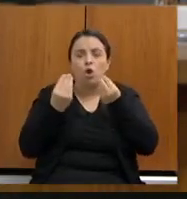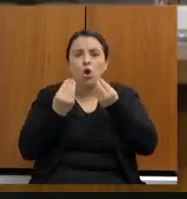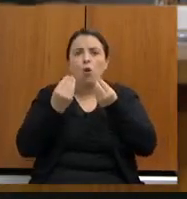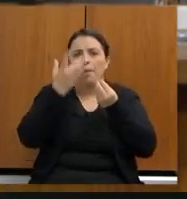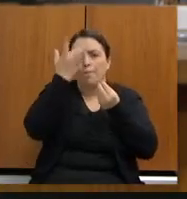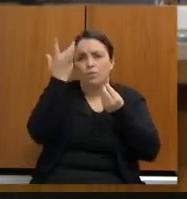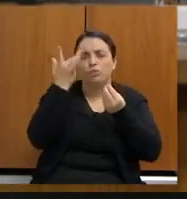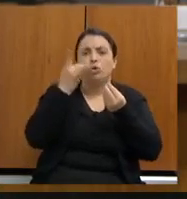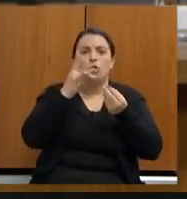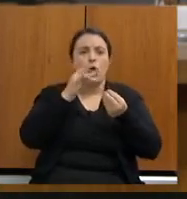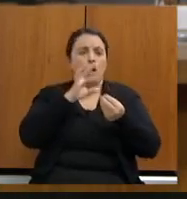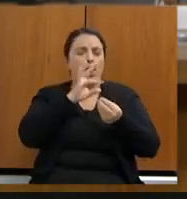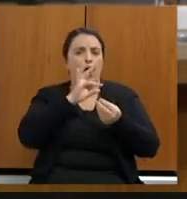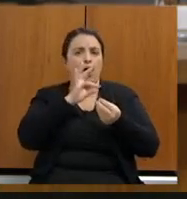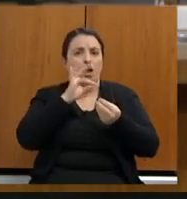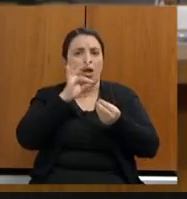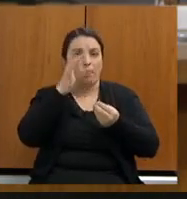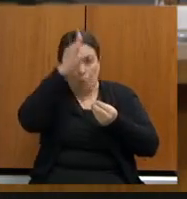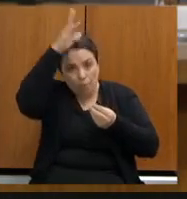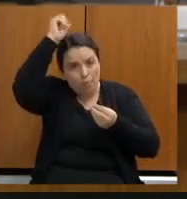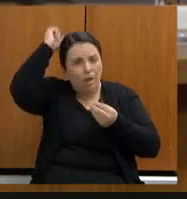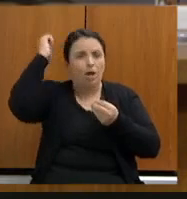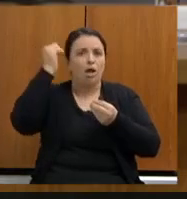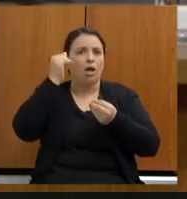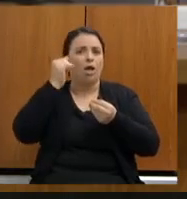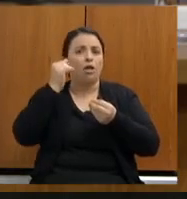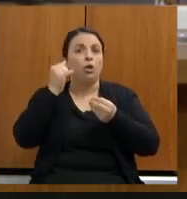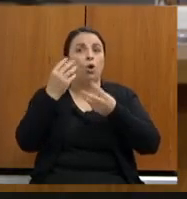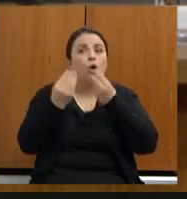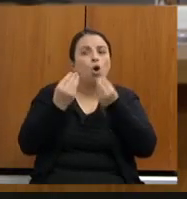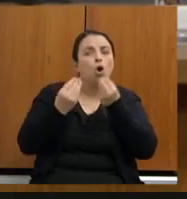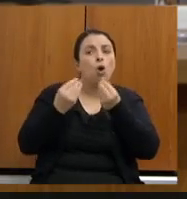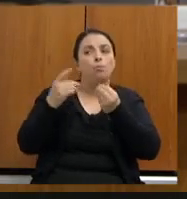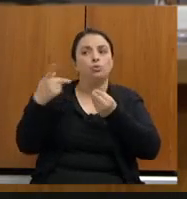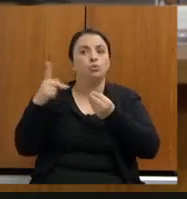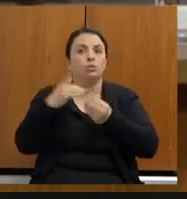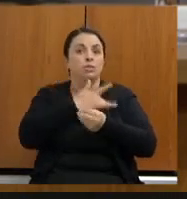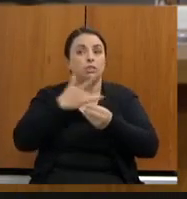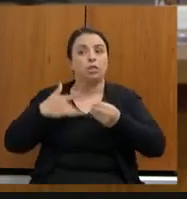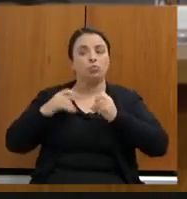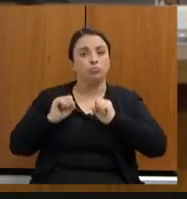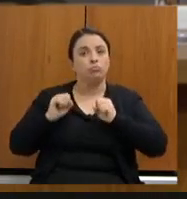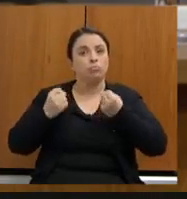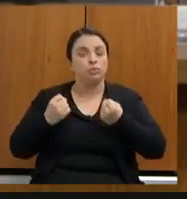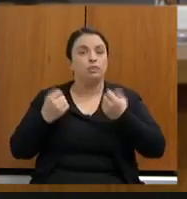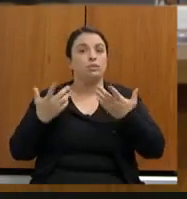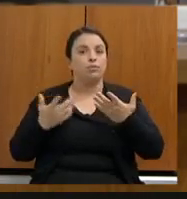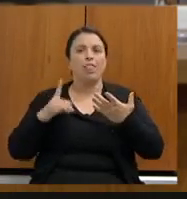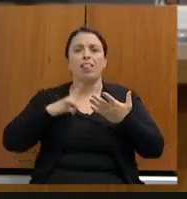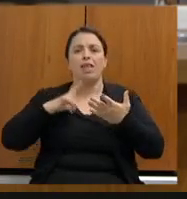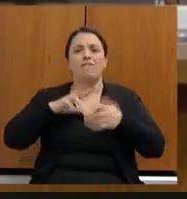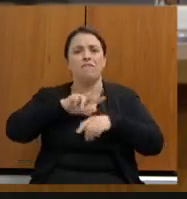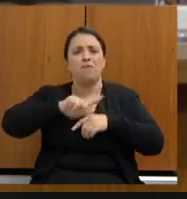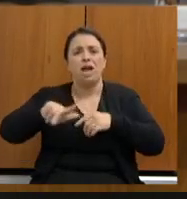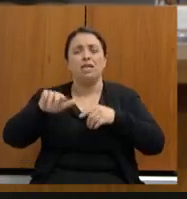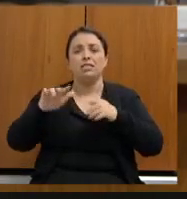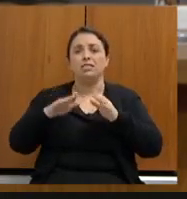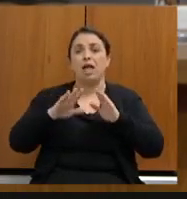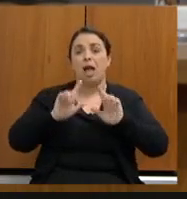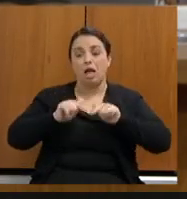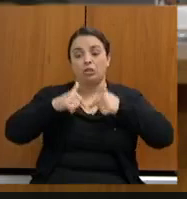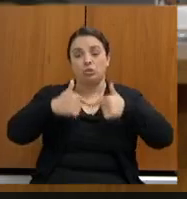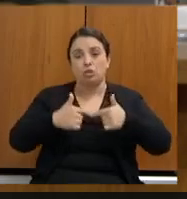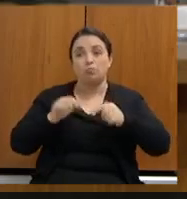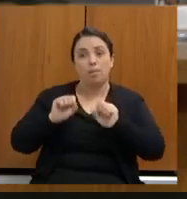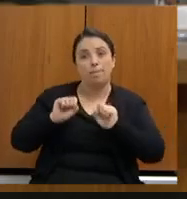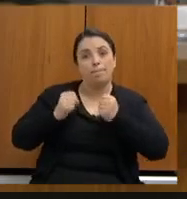Militares desde o início nós temos uma série de ações que foram colocadas para proteger o nosso Bombeiro Militar e